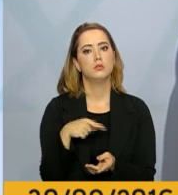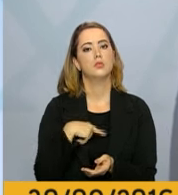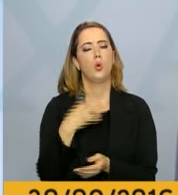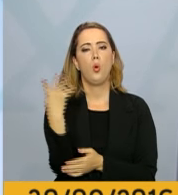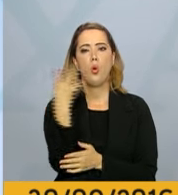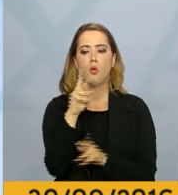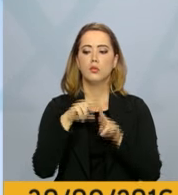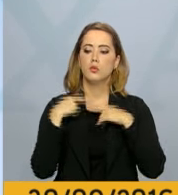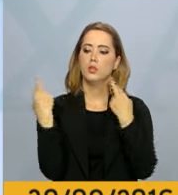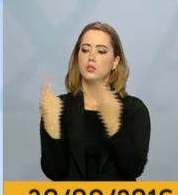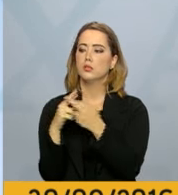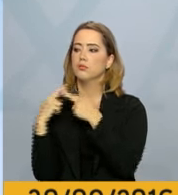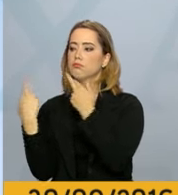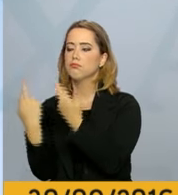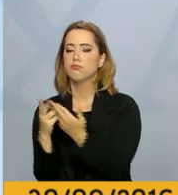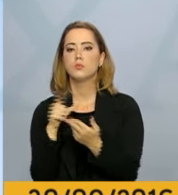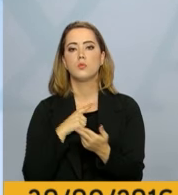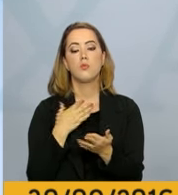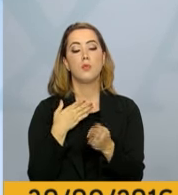que eu tive